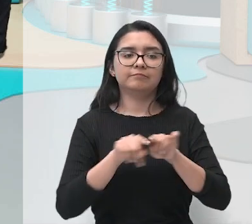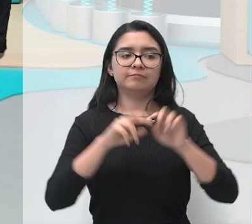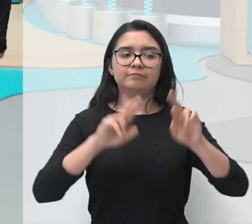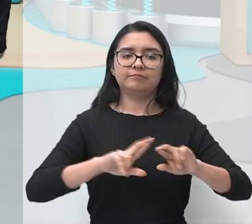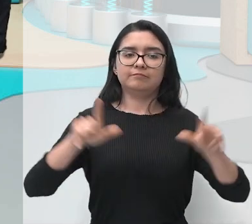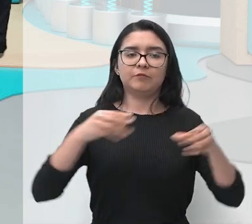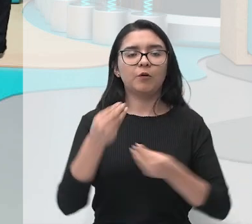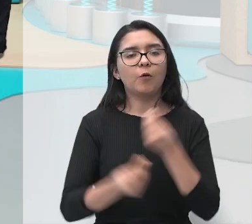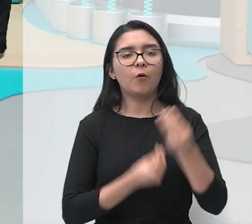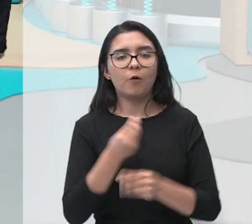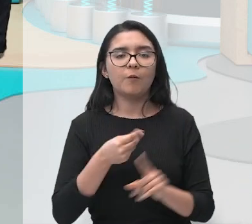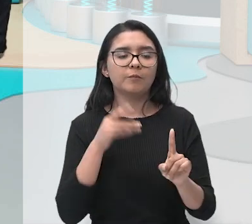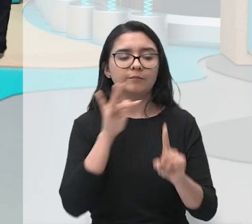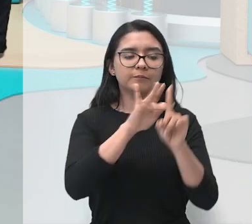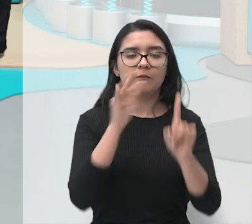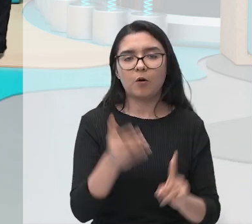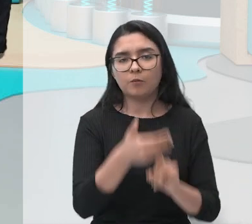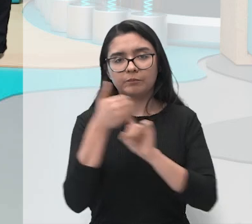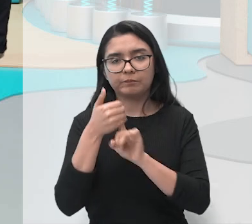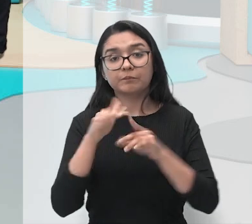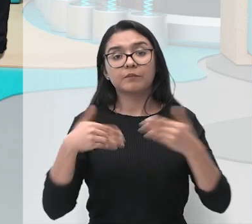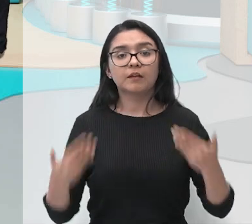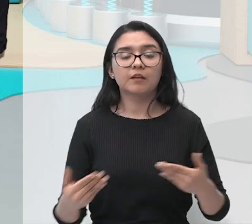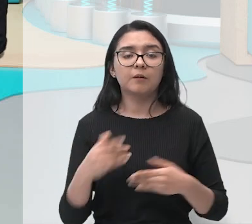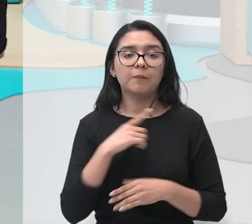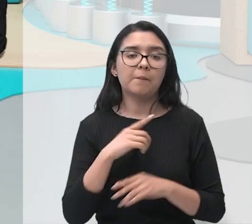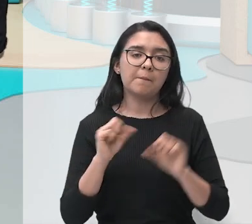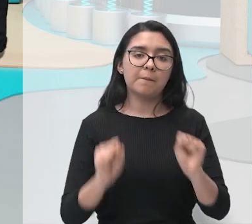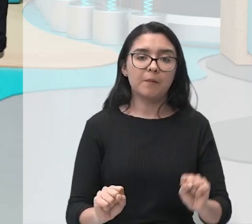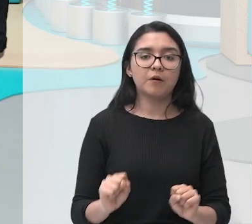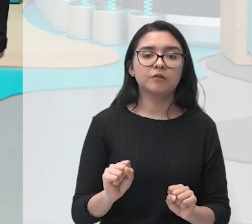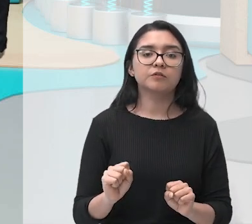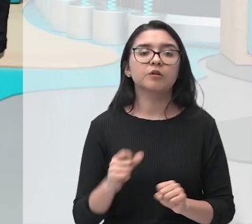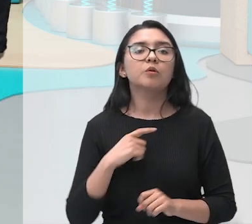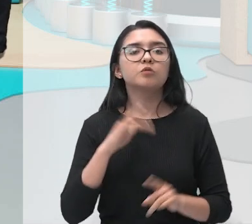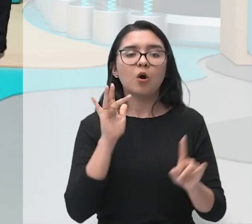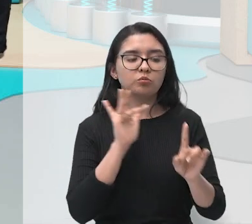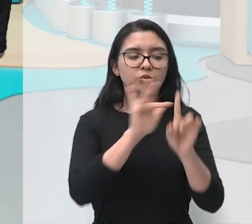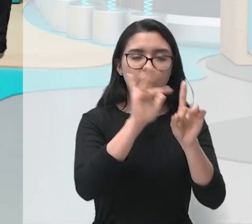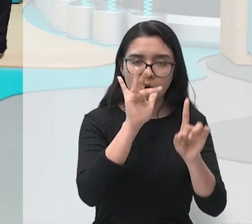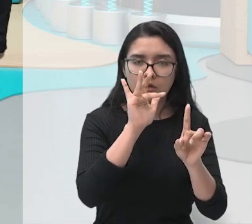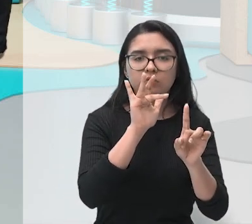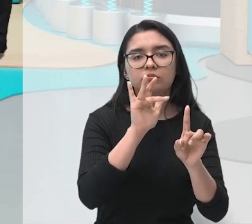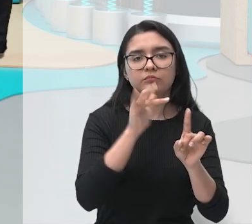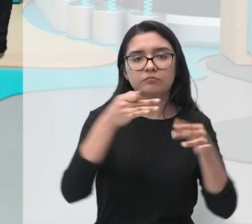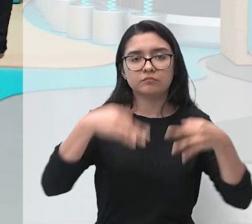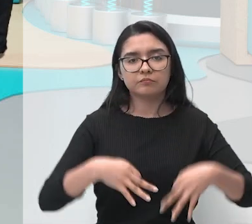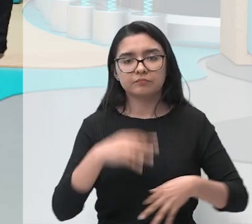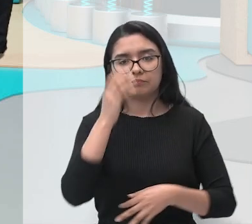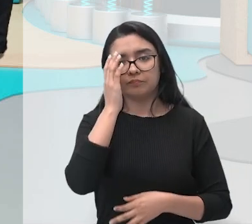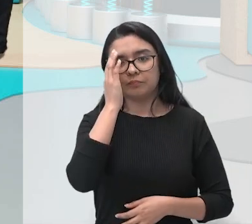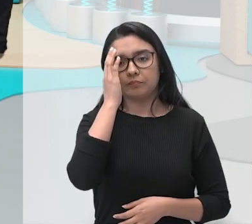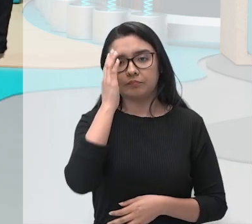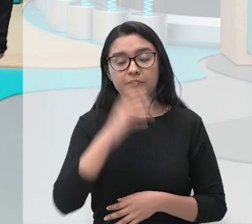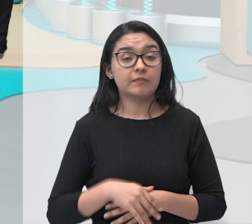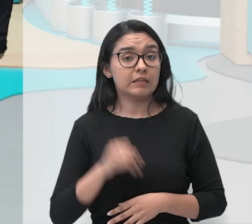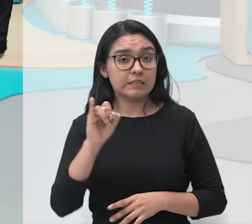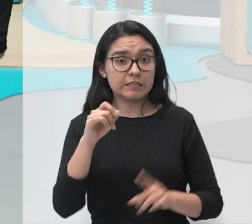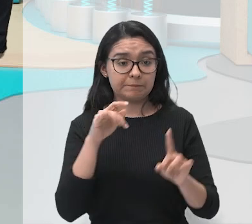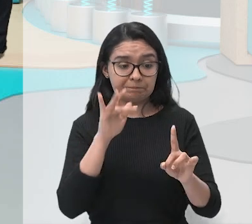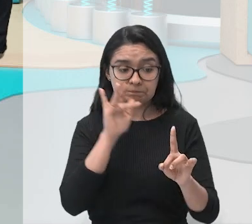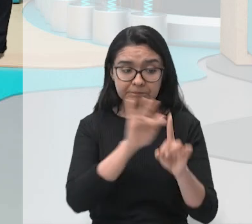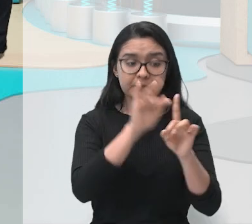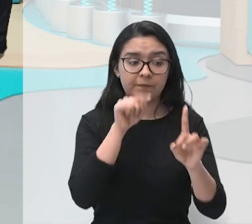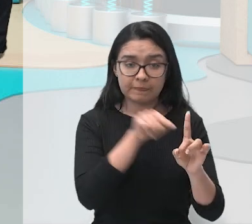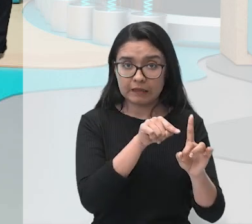como os demais serão pegos. Em geral, é feito por meio de um toque, tá? Quem for